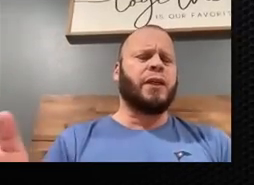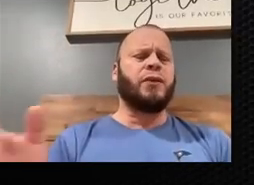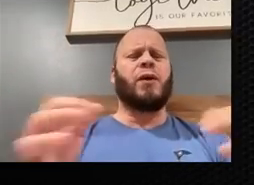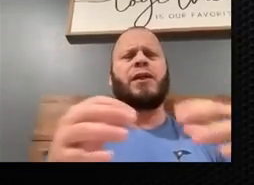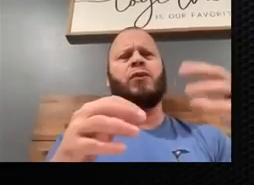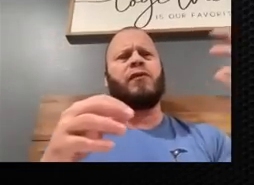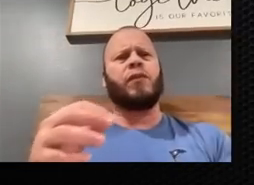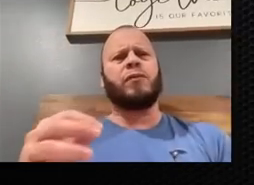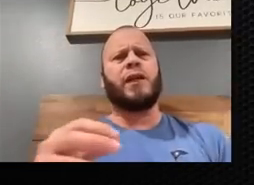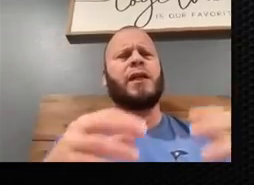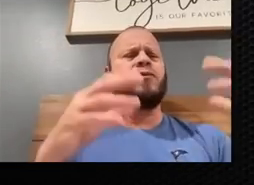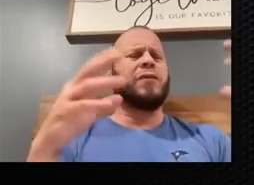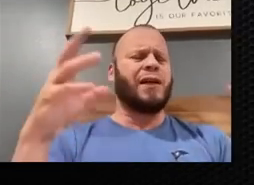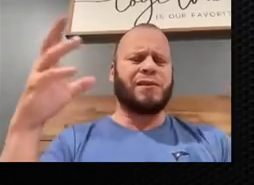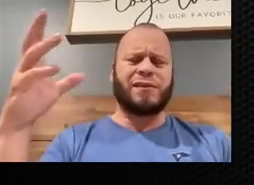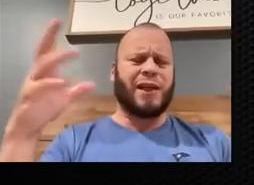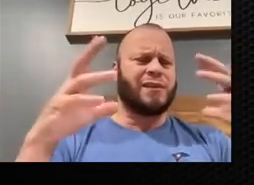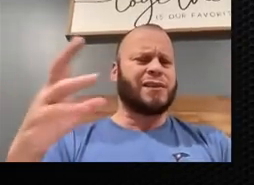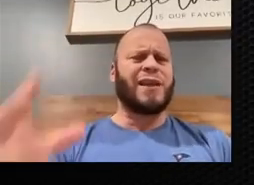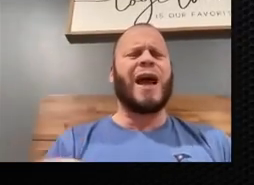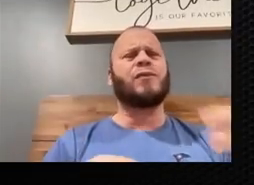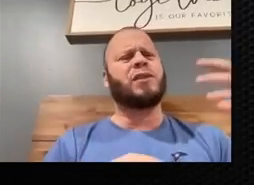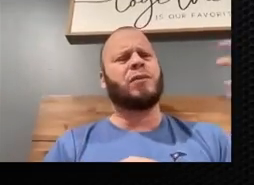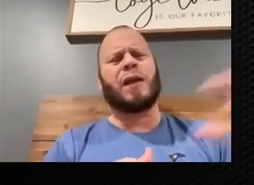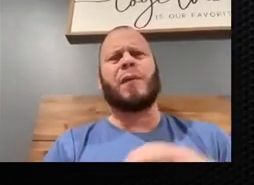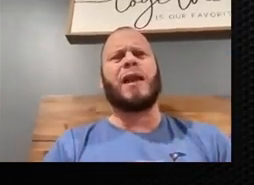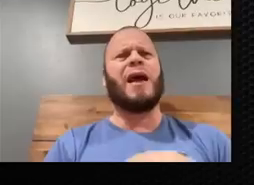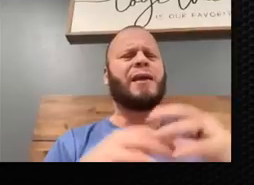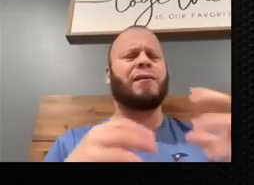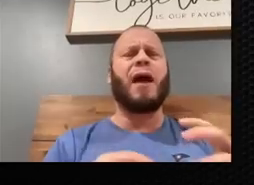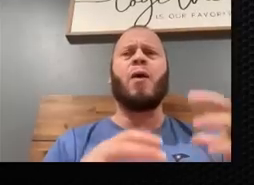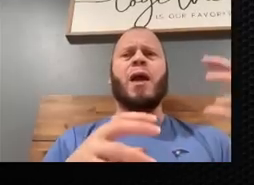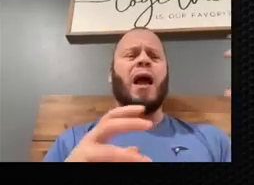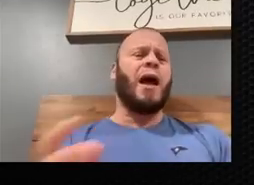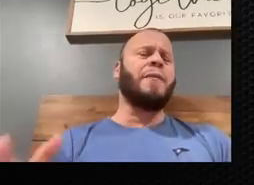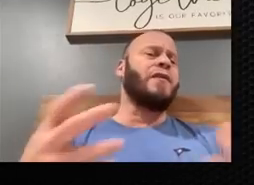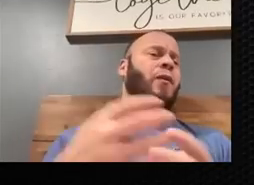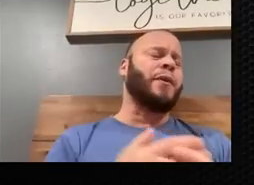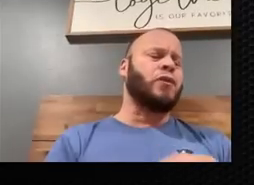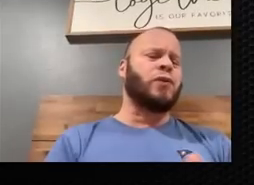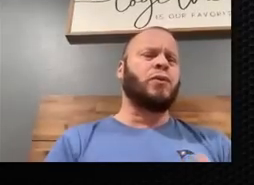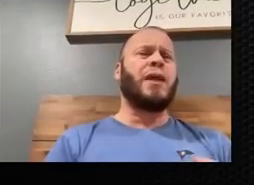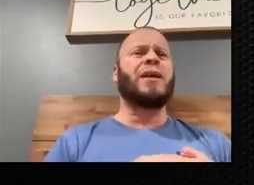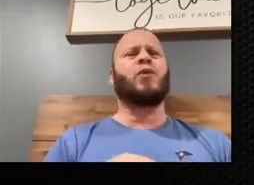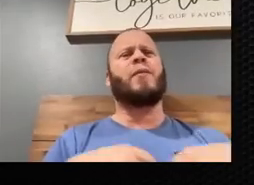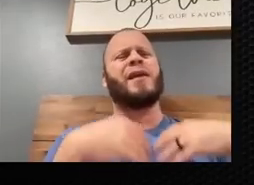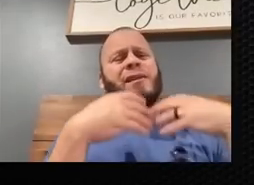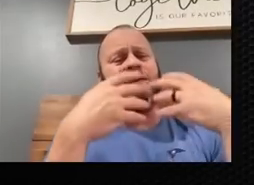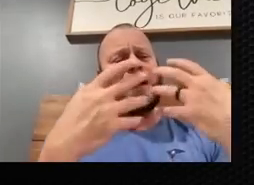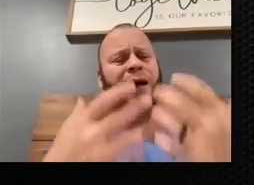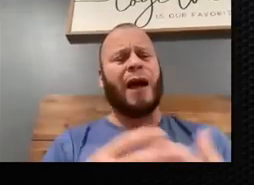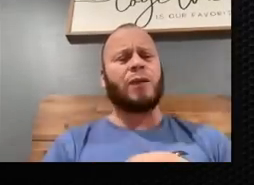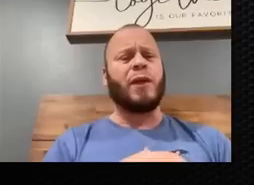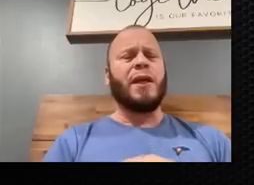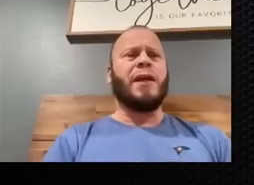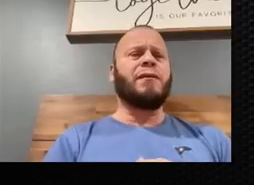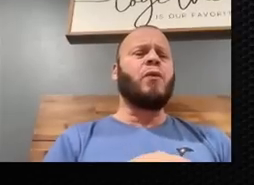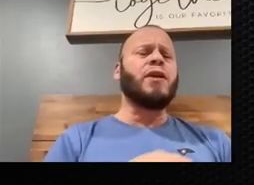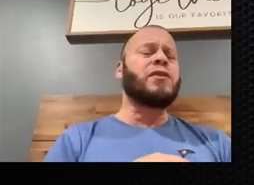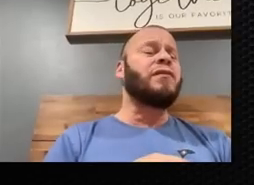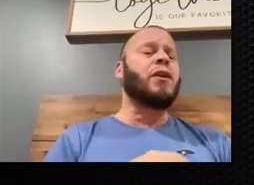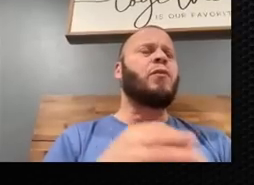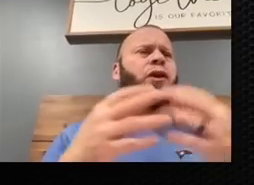voltando ali do avião dele, cansado de tanto trabalhar e tal. Aí vem uma pessoa do lado e começa a atacá-lo.